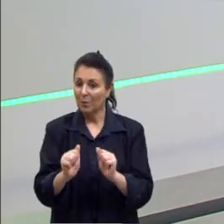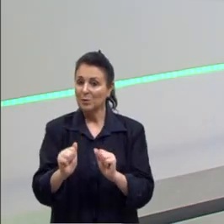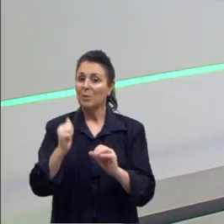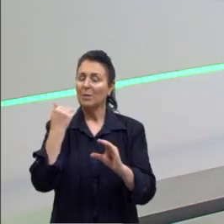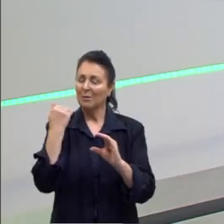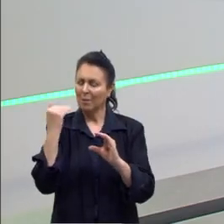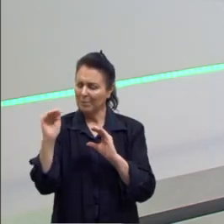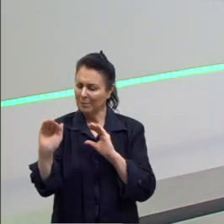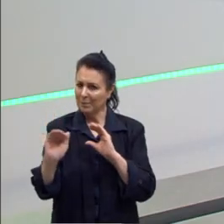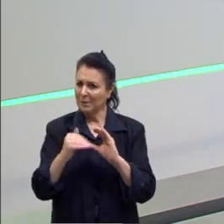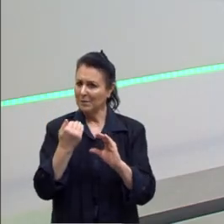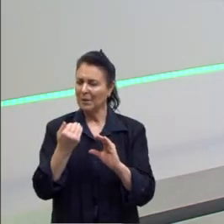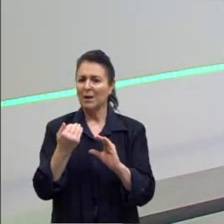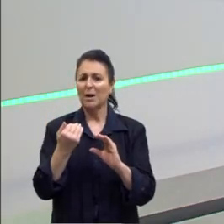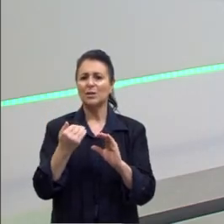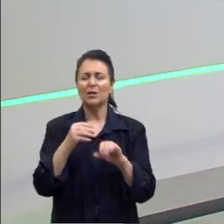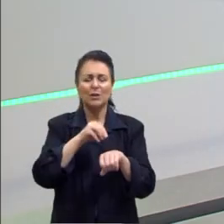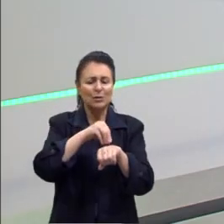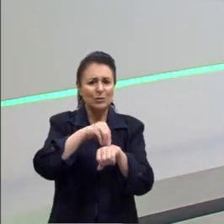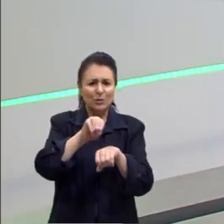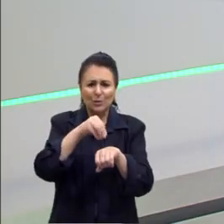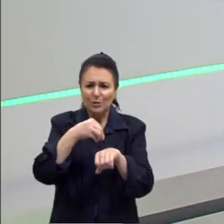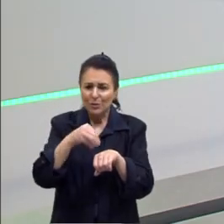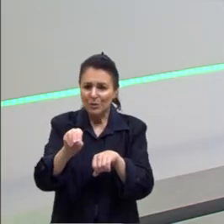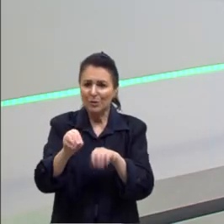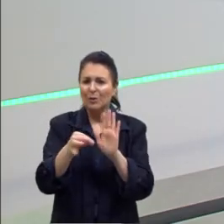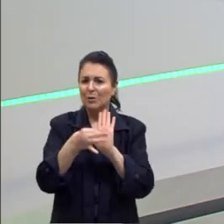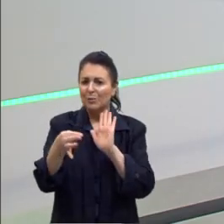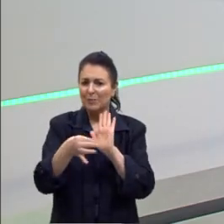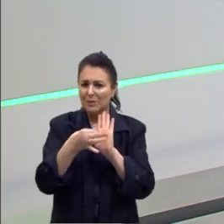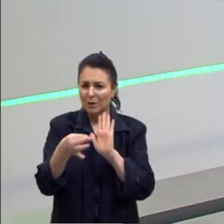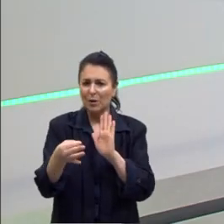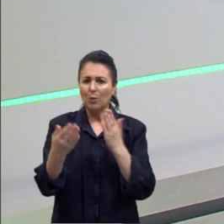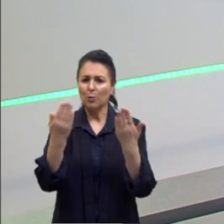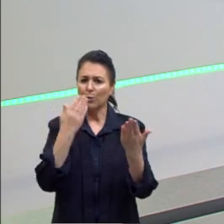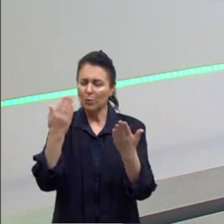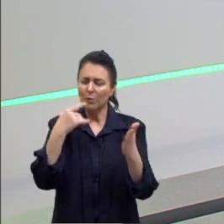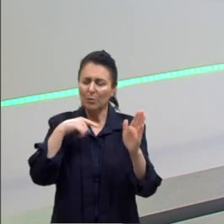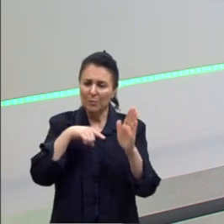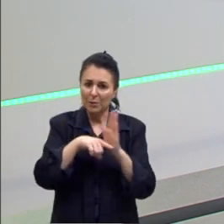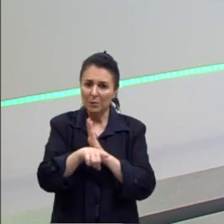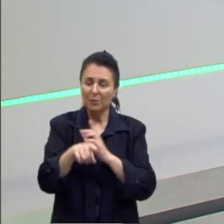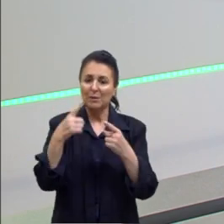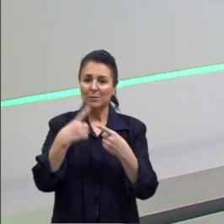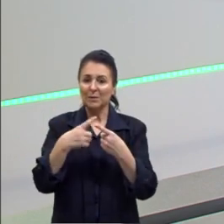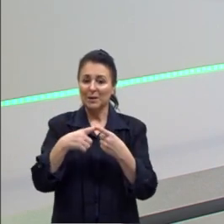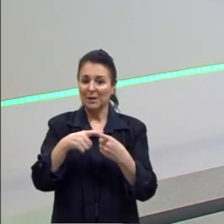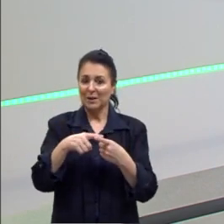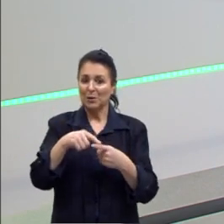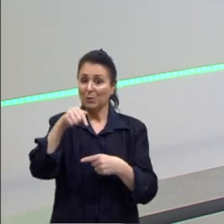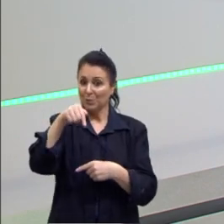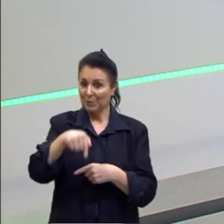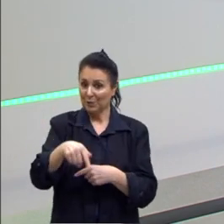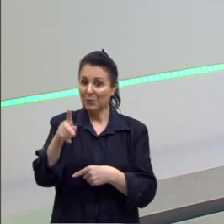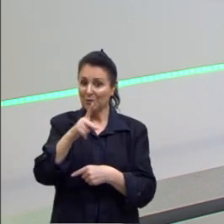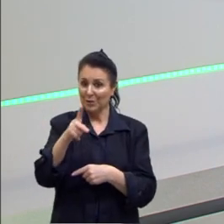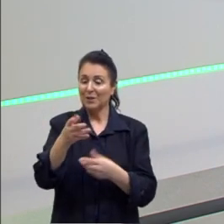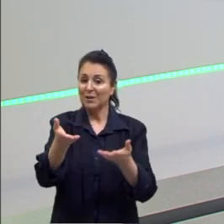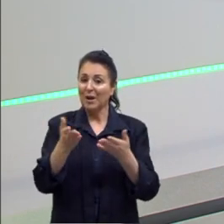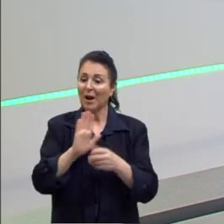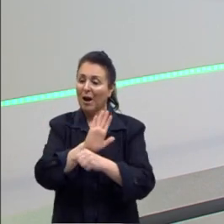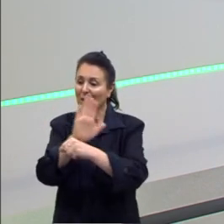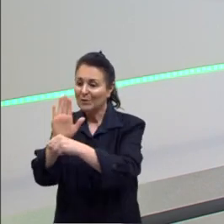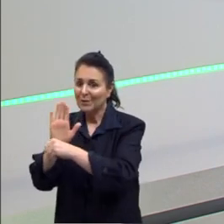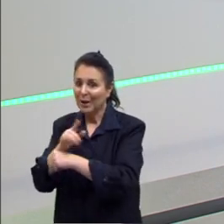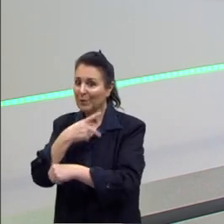mandar mensagem deixar dica tirar dúvida E é porque nós estamos aqui para contribuir